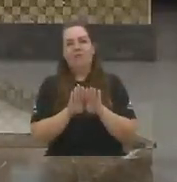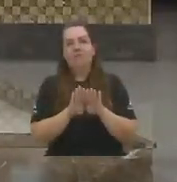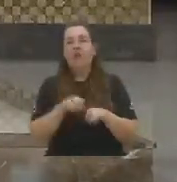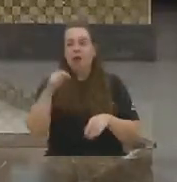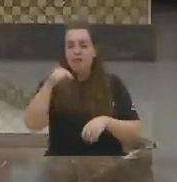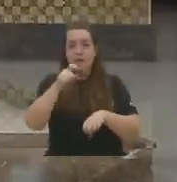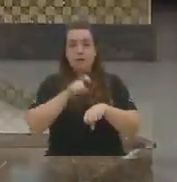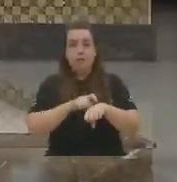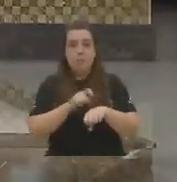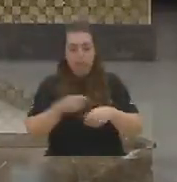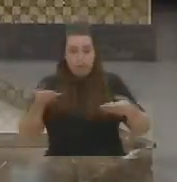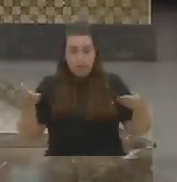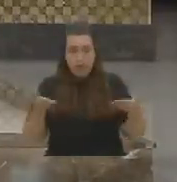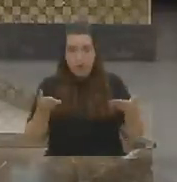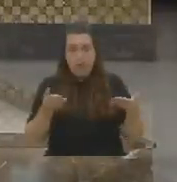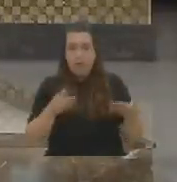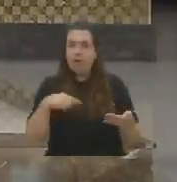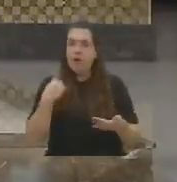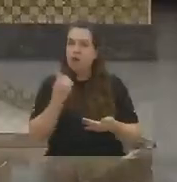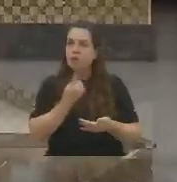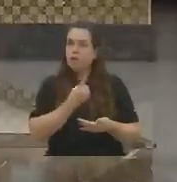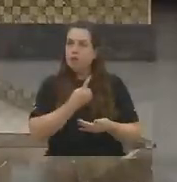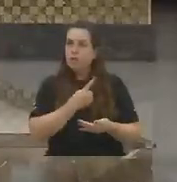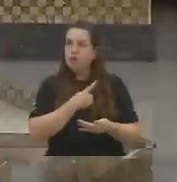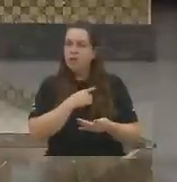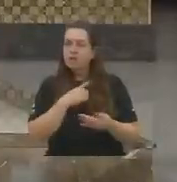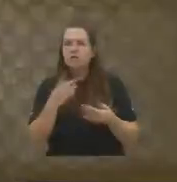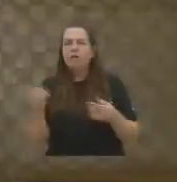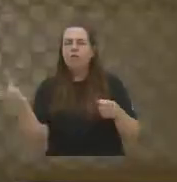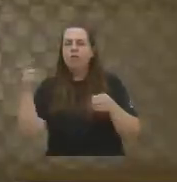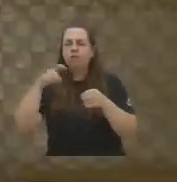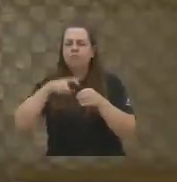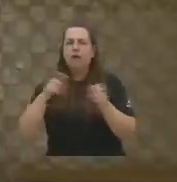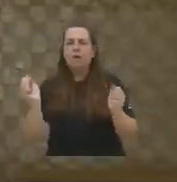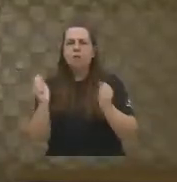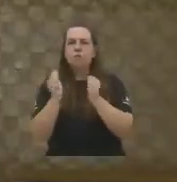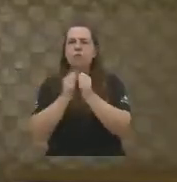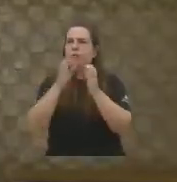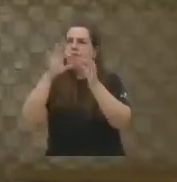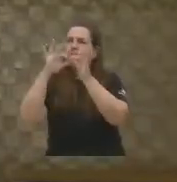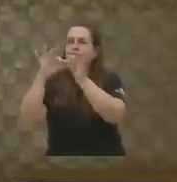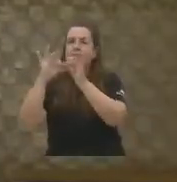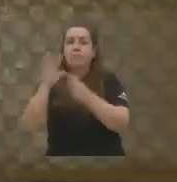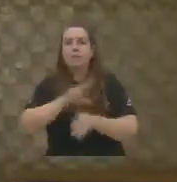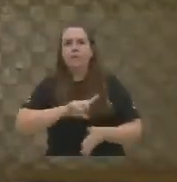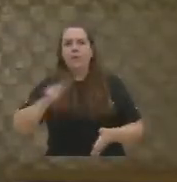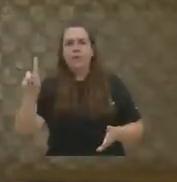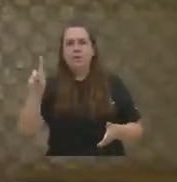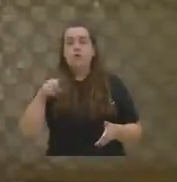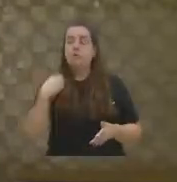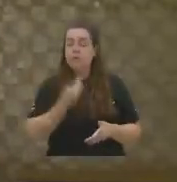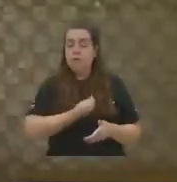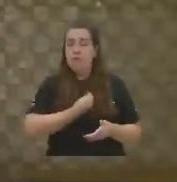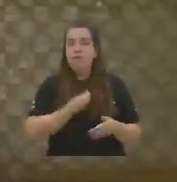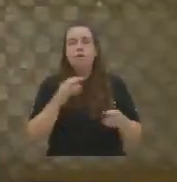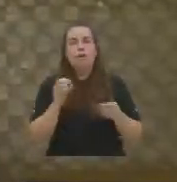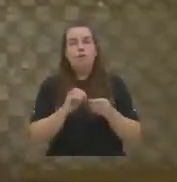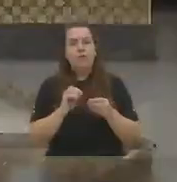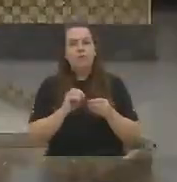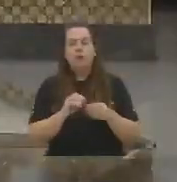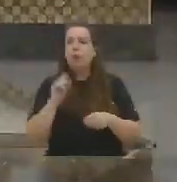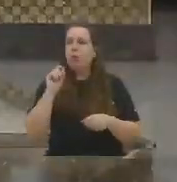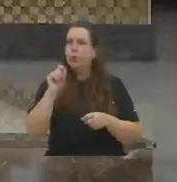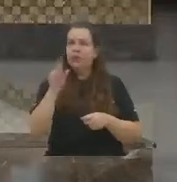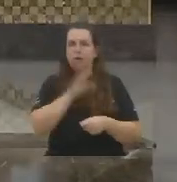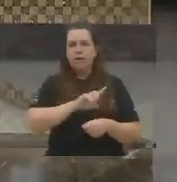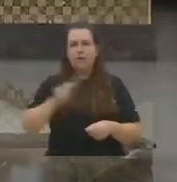neste momento, possamos nos reconciliar com Deus e fazer de nossa vida aquilo que